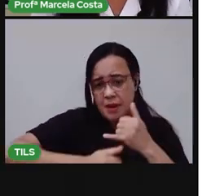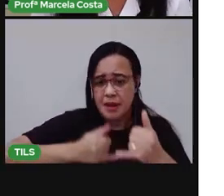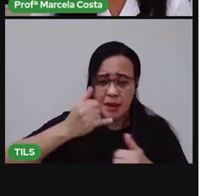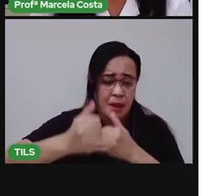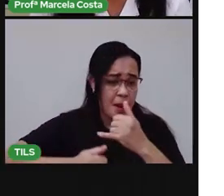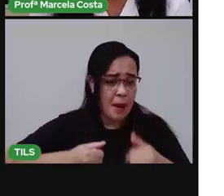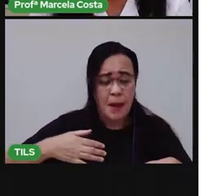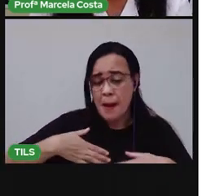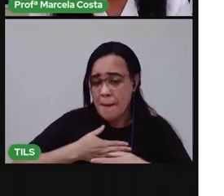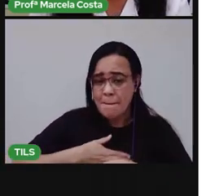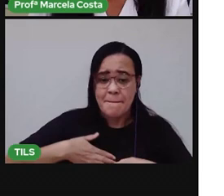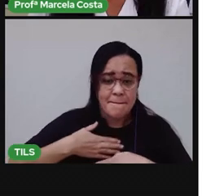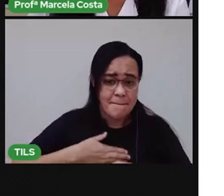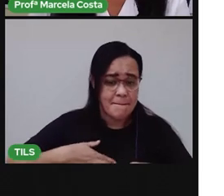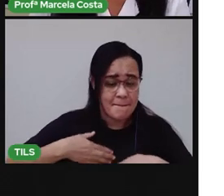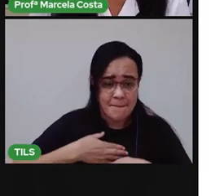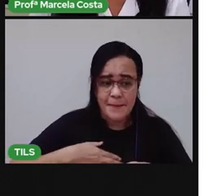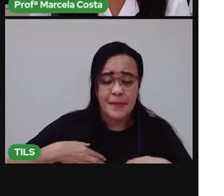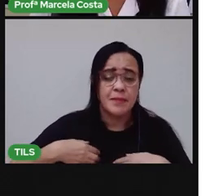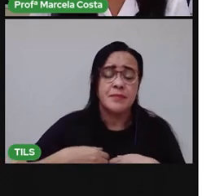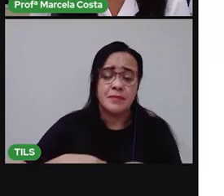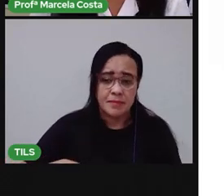tomar banho na piscina.